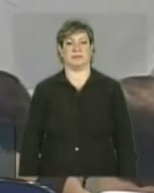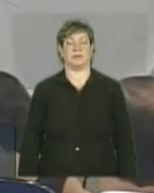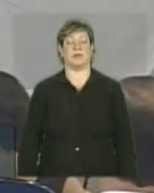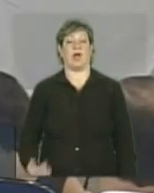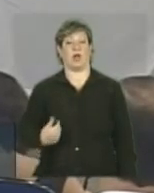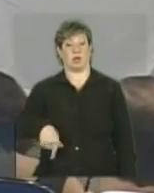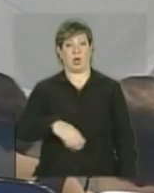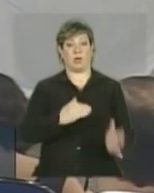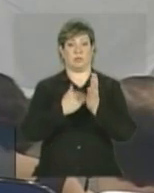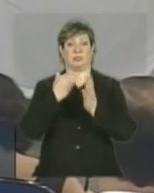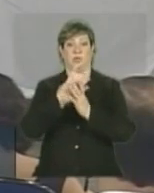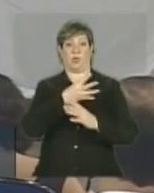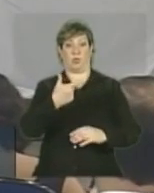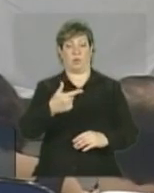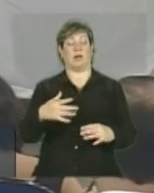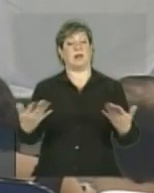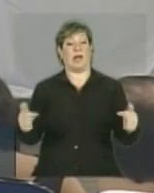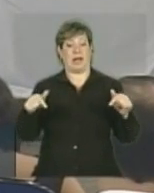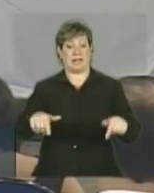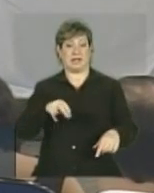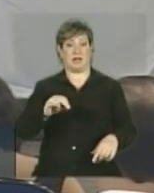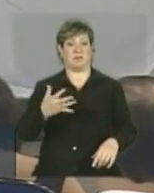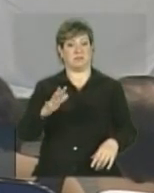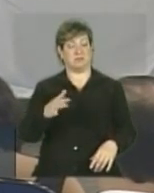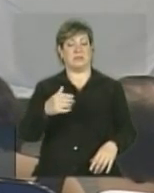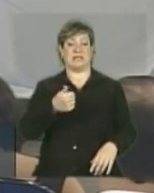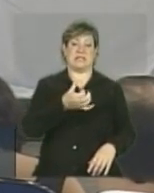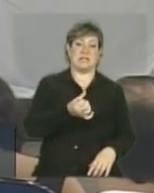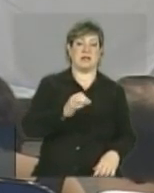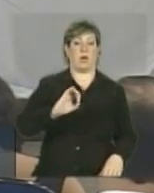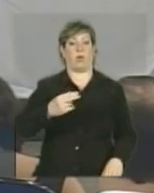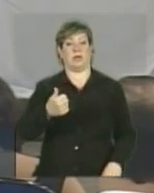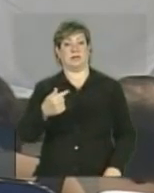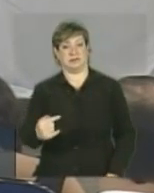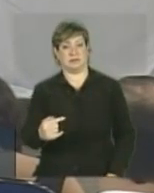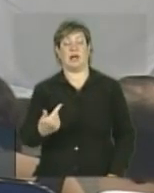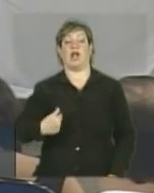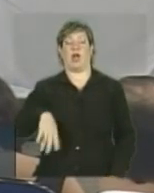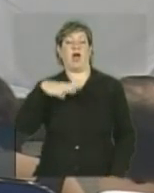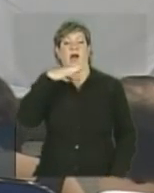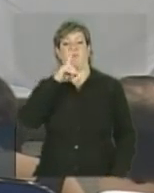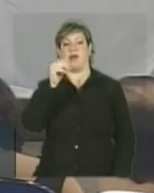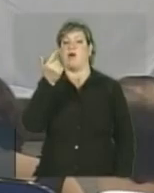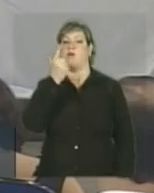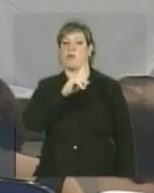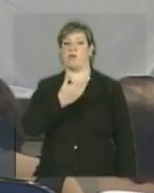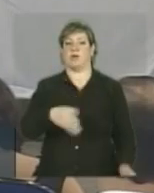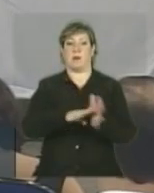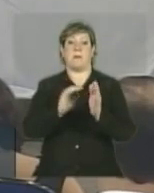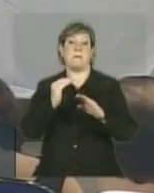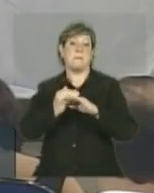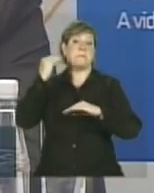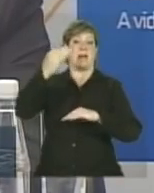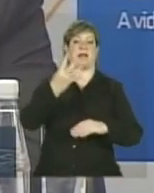18%, nós crescemos 42%. Esse ano o mercado está falando que vai crescer 16% e 17%, e nós achamos que nós vamos crescer com mais